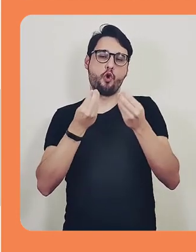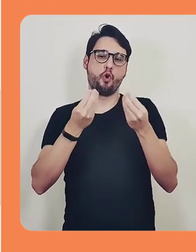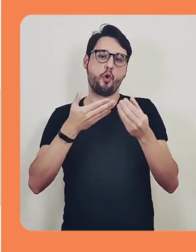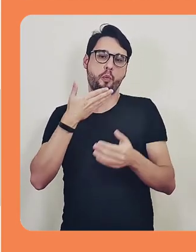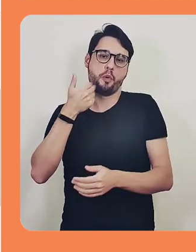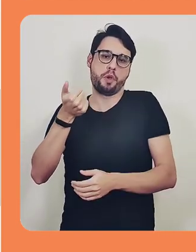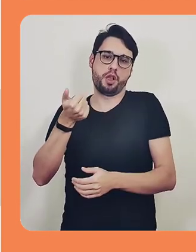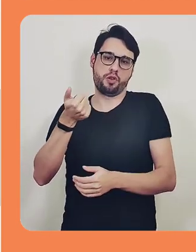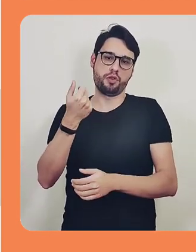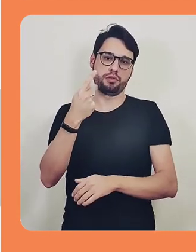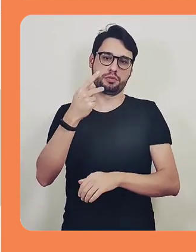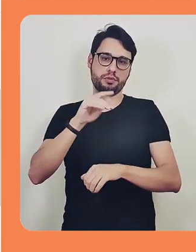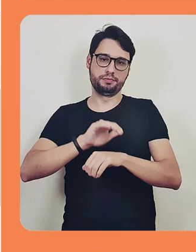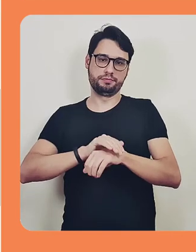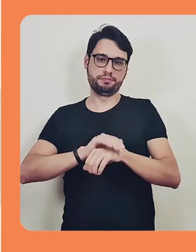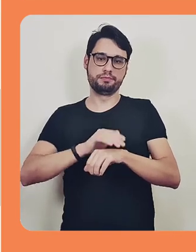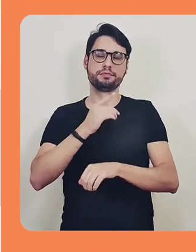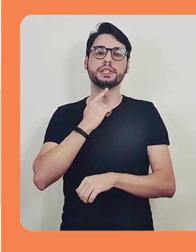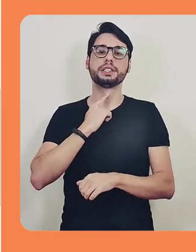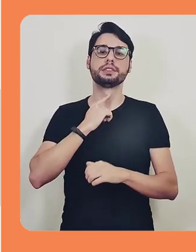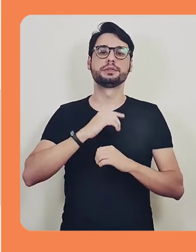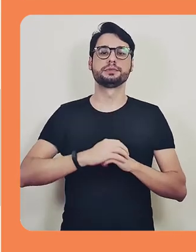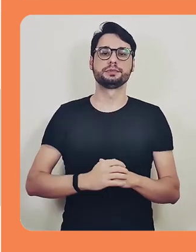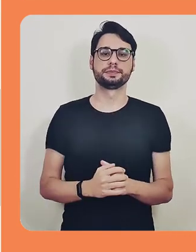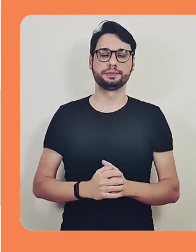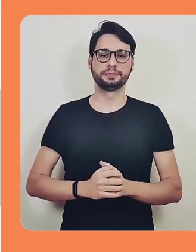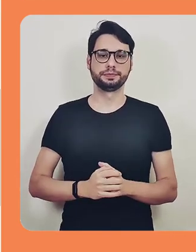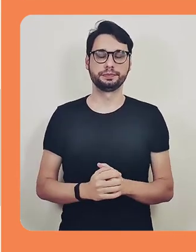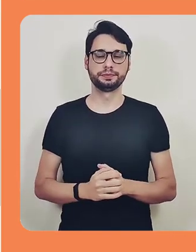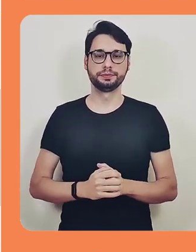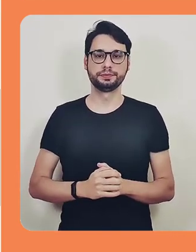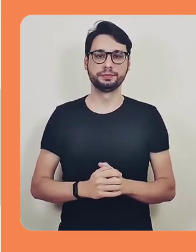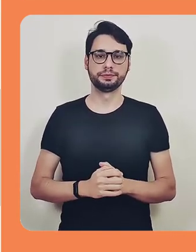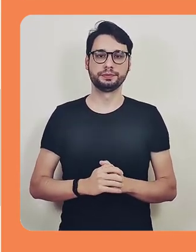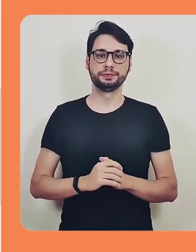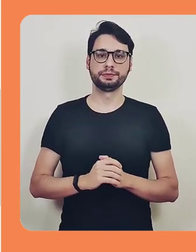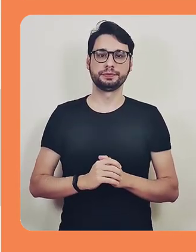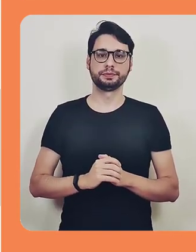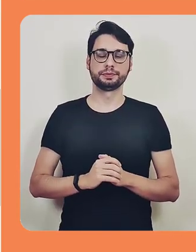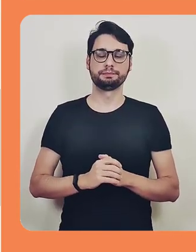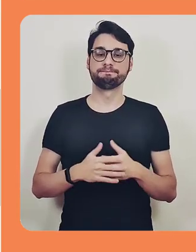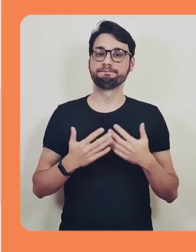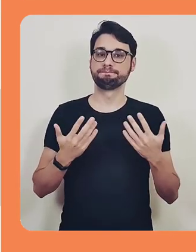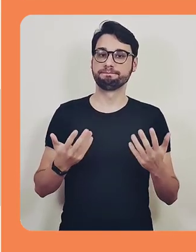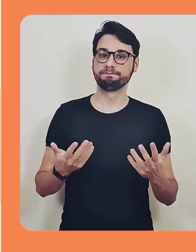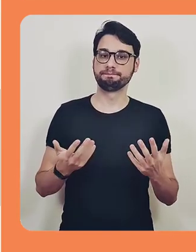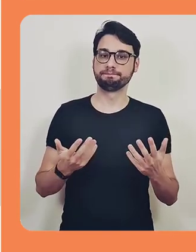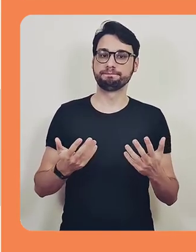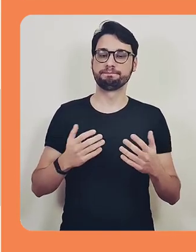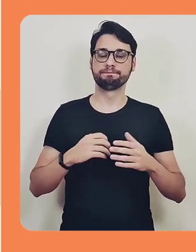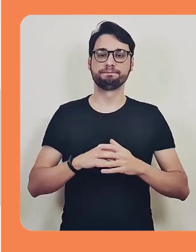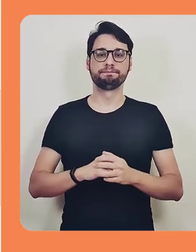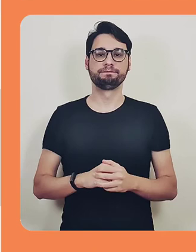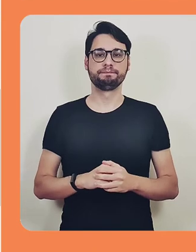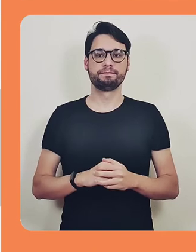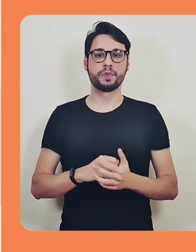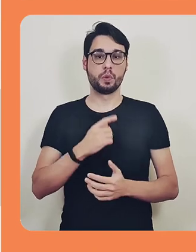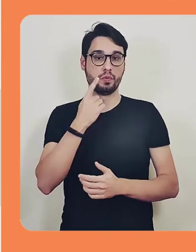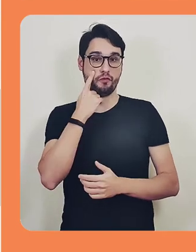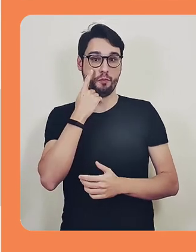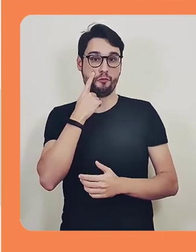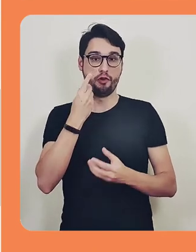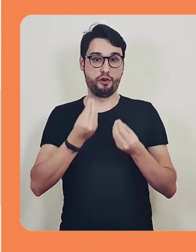fazer as nossas modificações e colocarmos ele em alguma parte do vídeo que você acha mais importante, mais interessante.